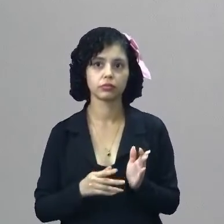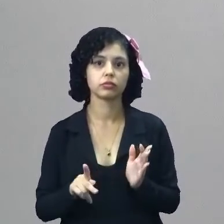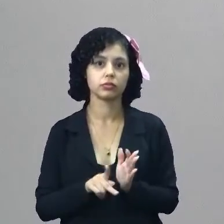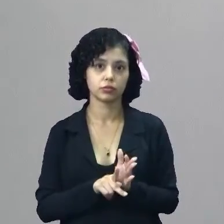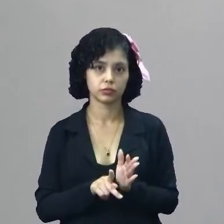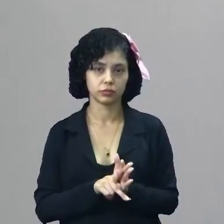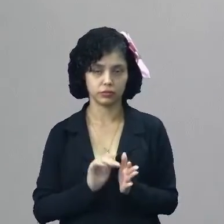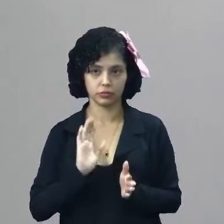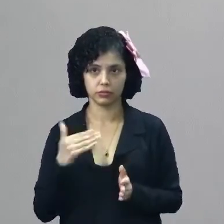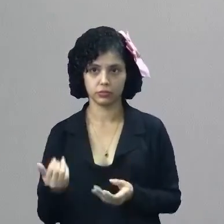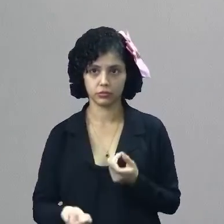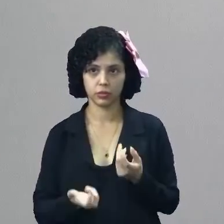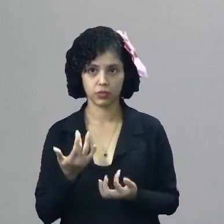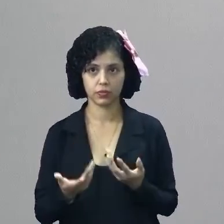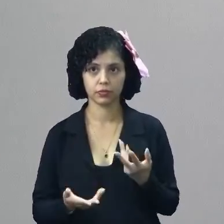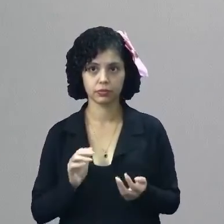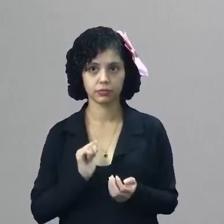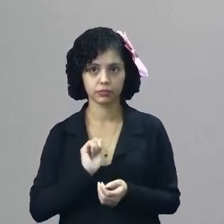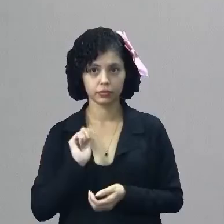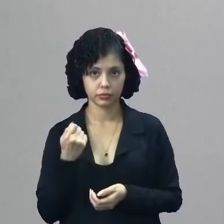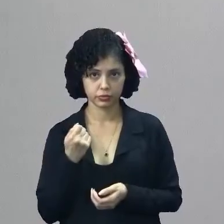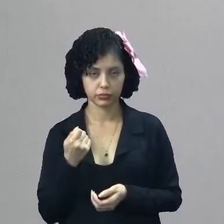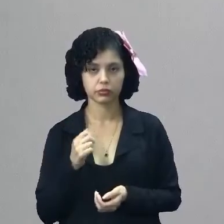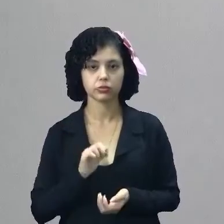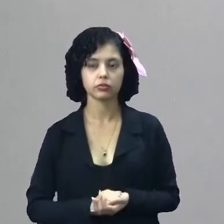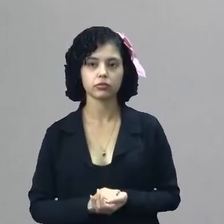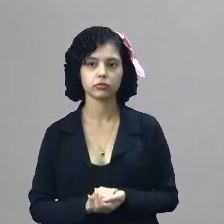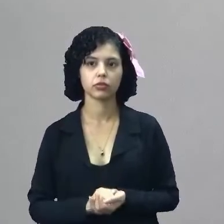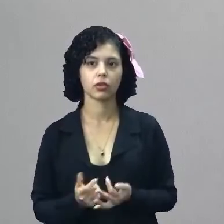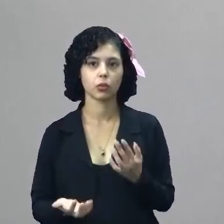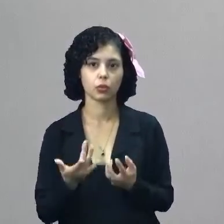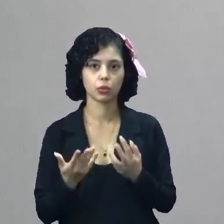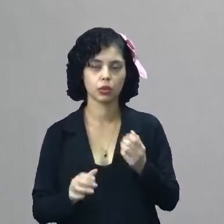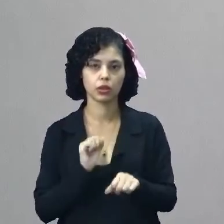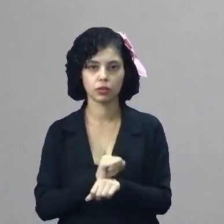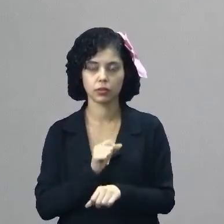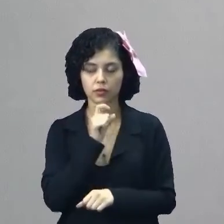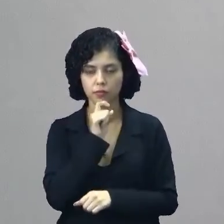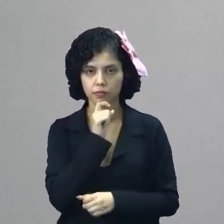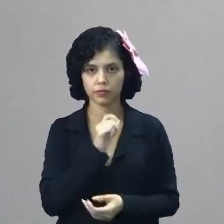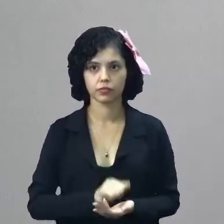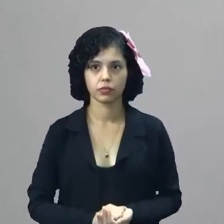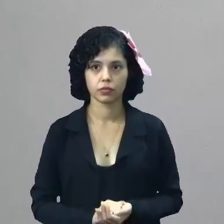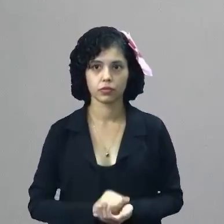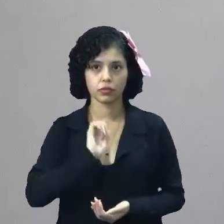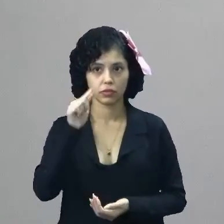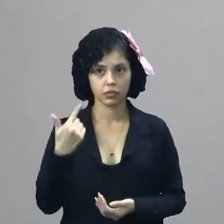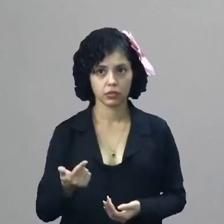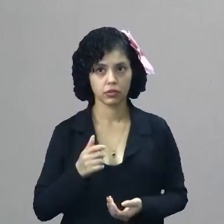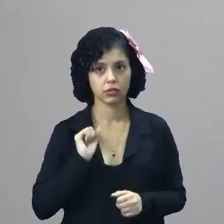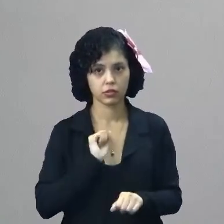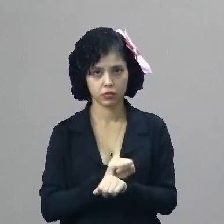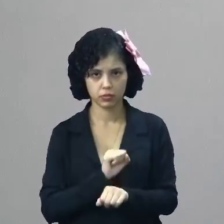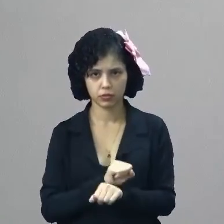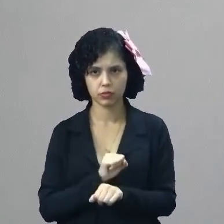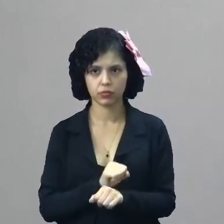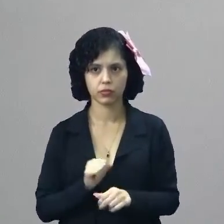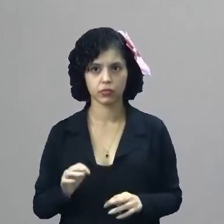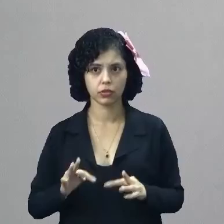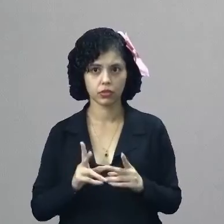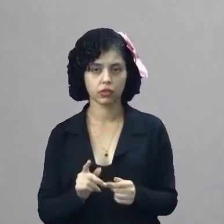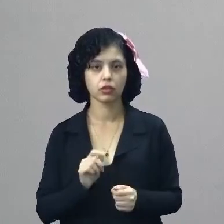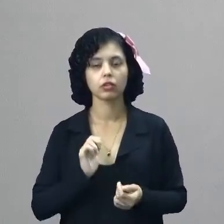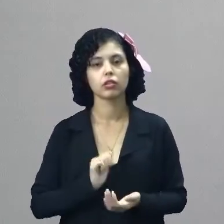de fervura. Começou a ferver, você apaga o fogo. Apagou, espera esfriar. Depois que você esperou esfriar, deu todo